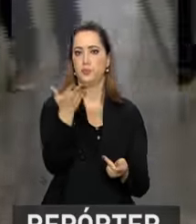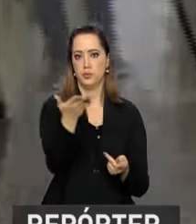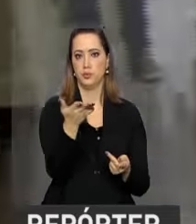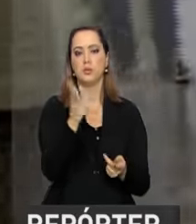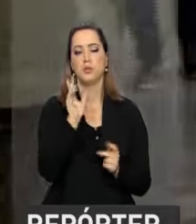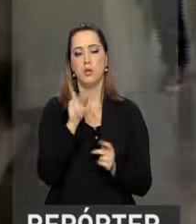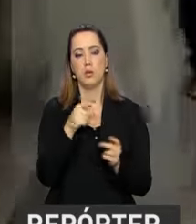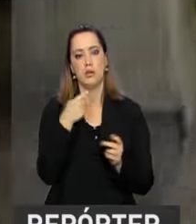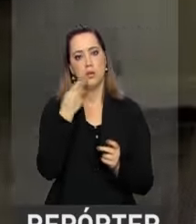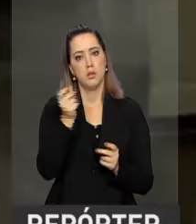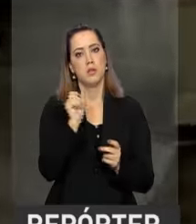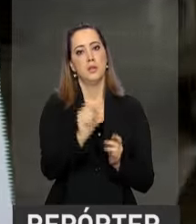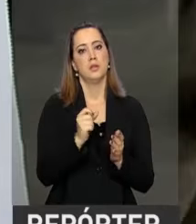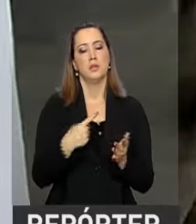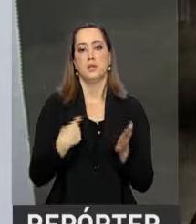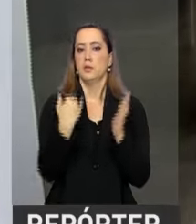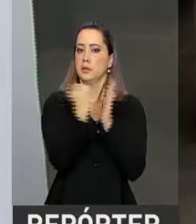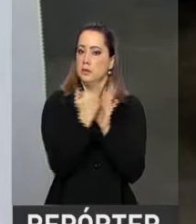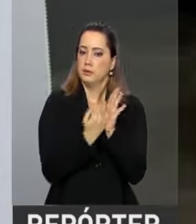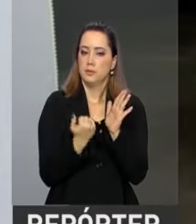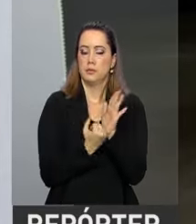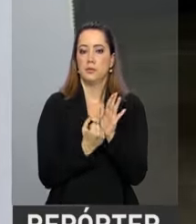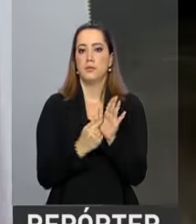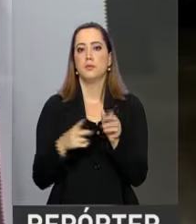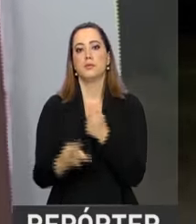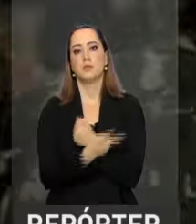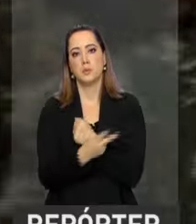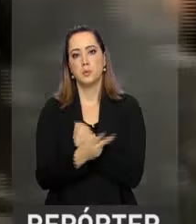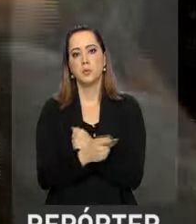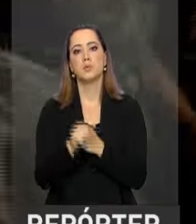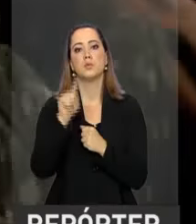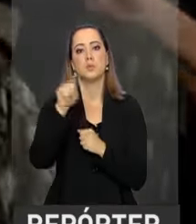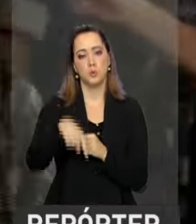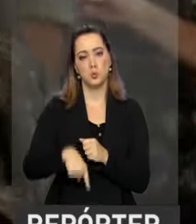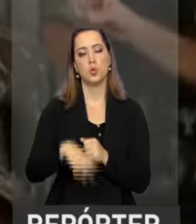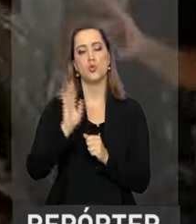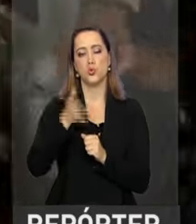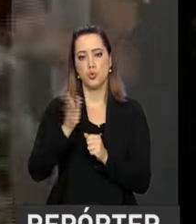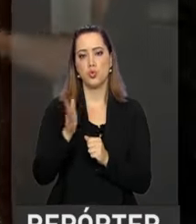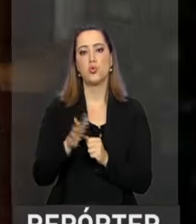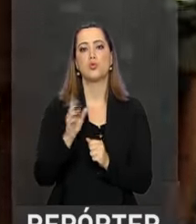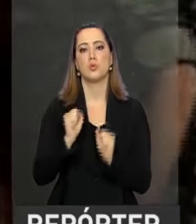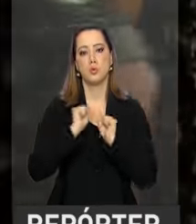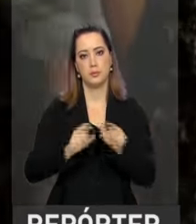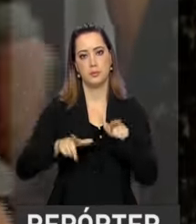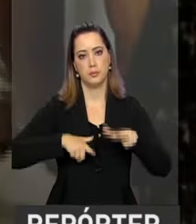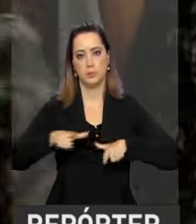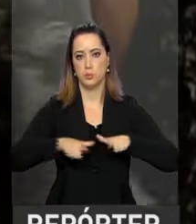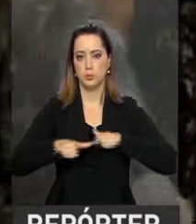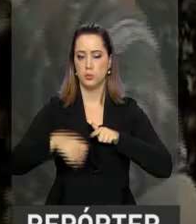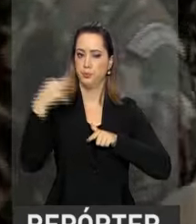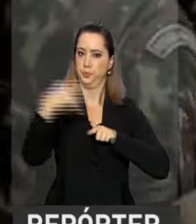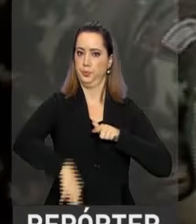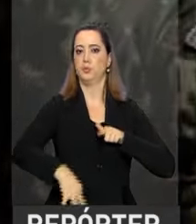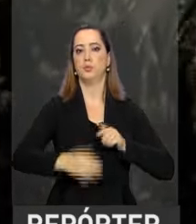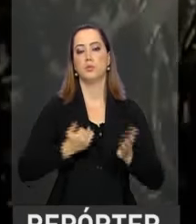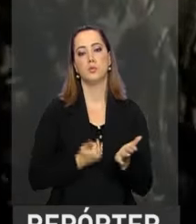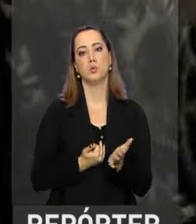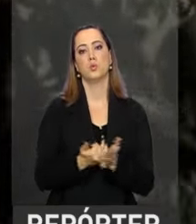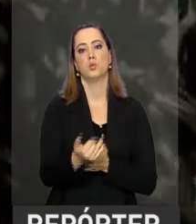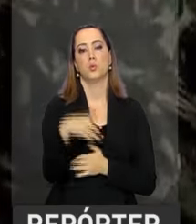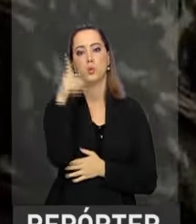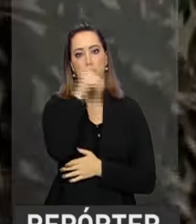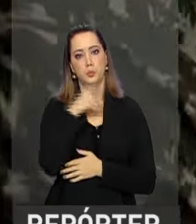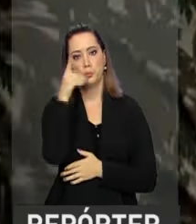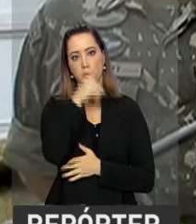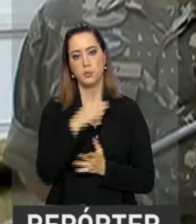que o planejamento de defesa e segurança das Forças Armadas está pronto para começar a operar efetivamente a partir